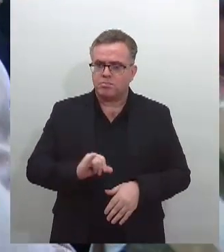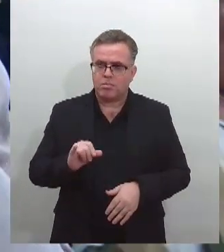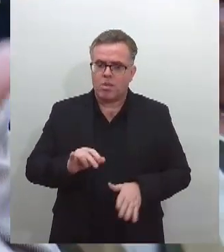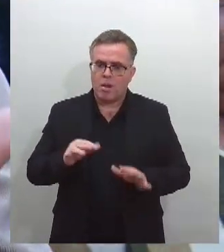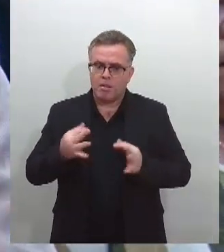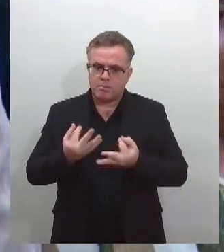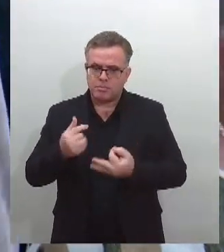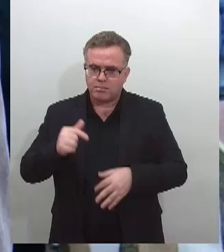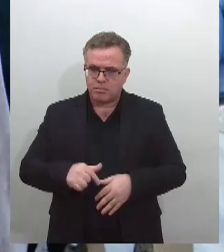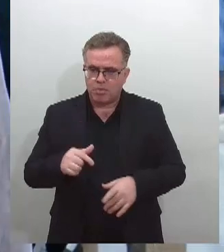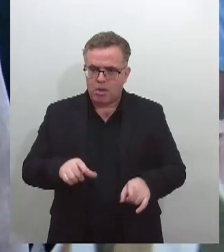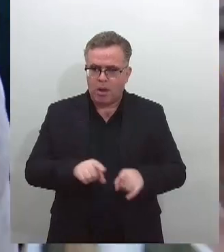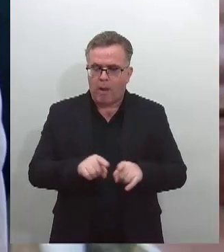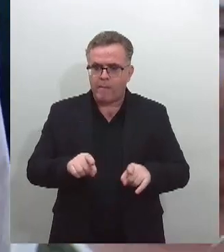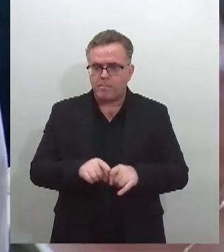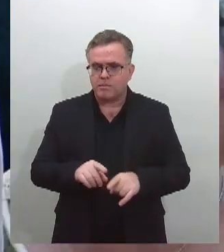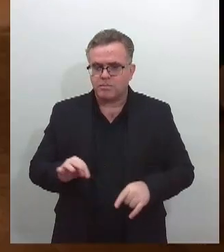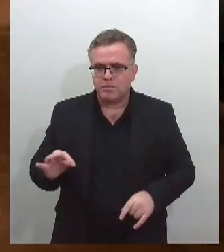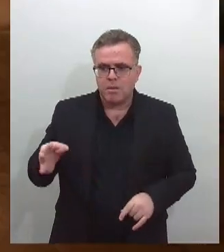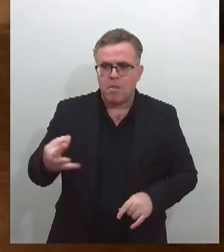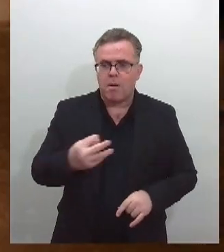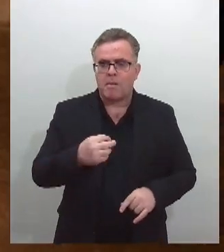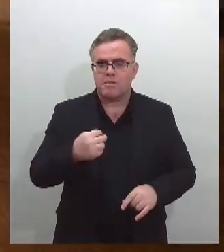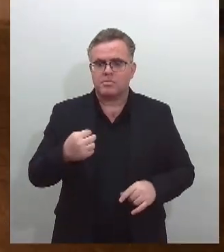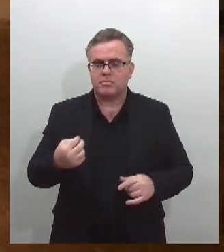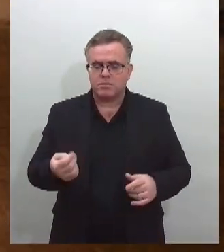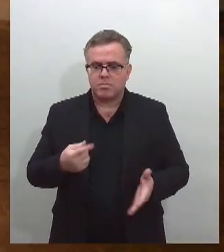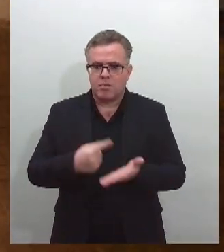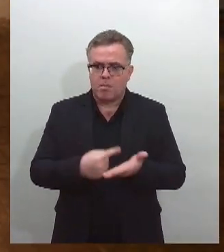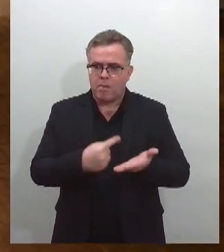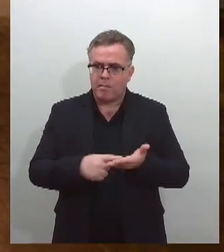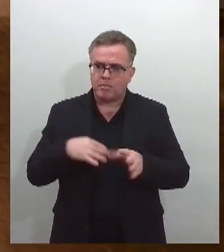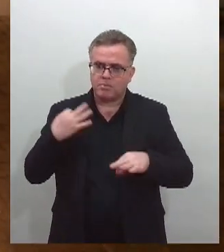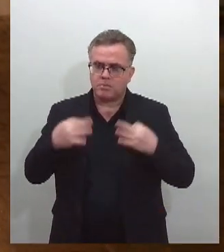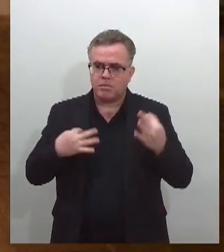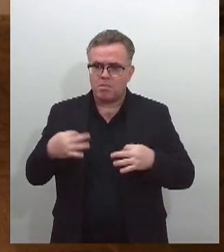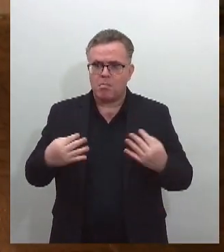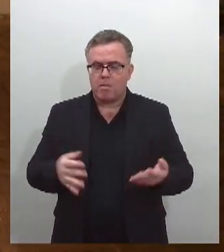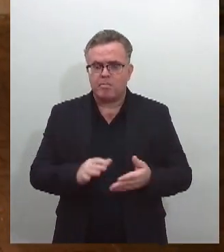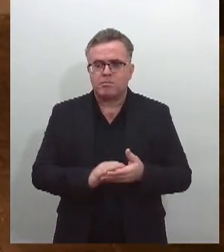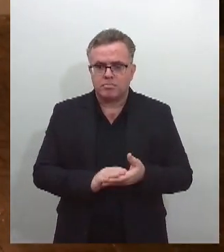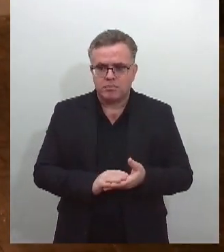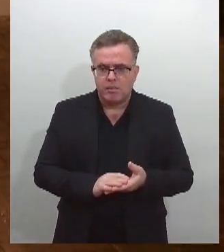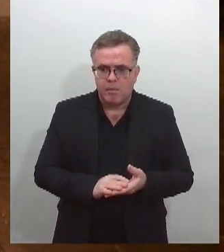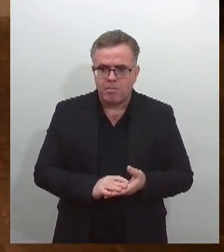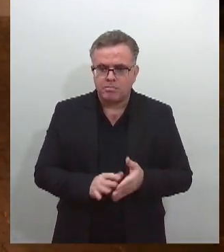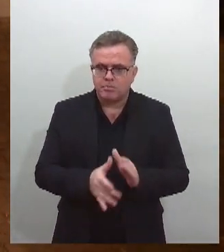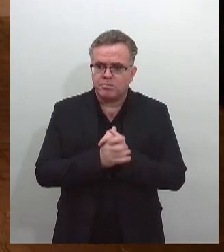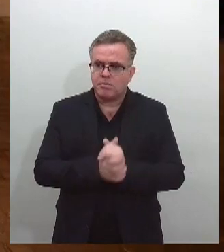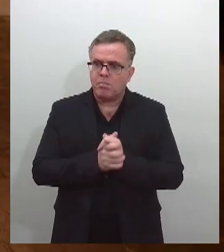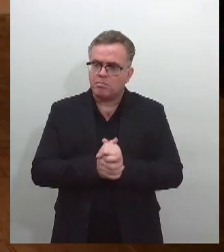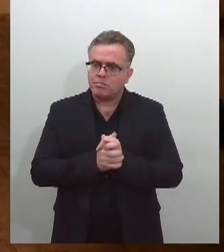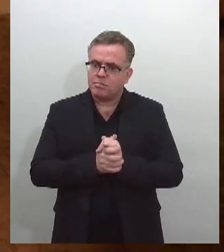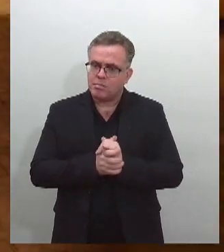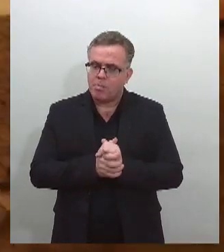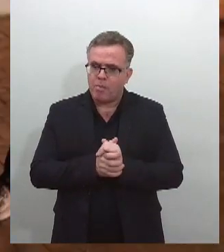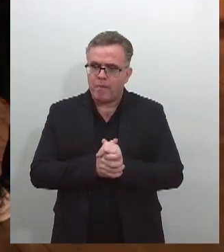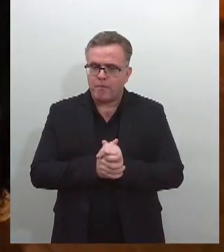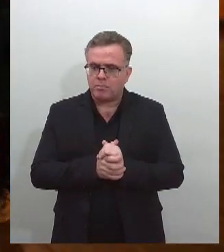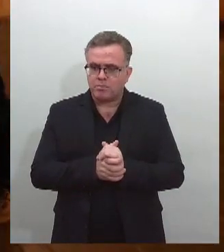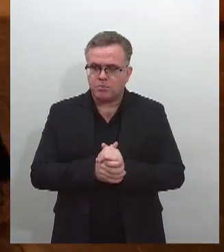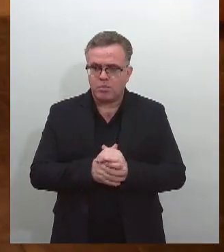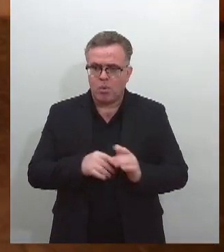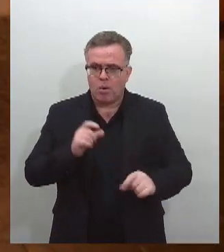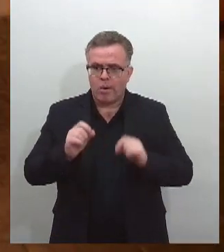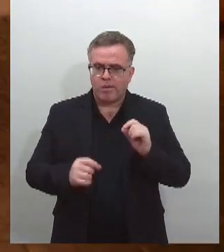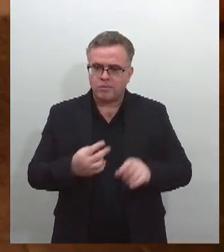para todos aqueles que fazem o turismo acontecer. Fico grata pela homenagem, né, por esse evento ter o nome da minha mãe.